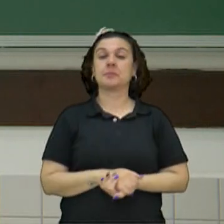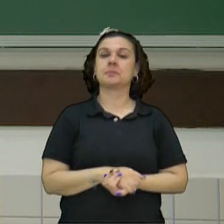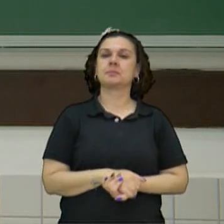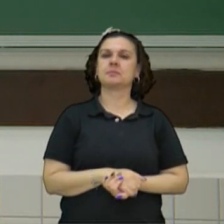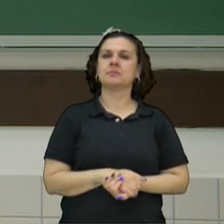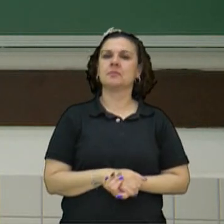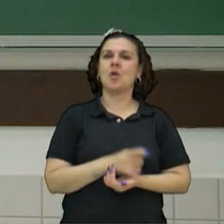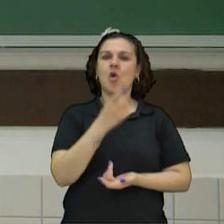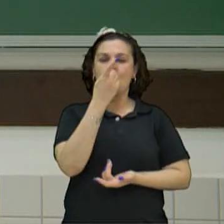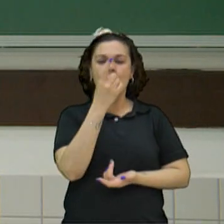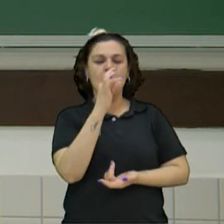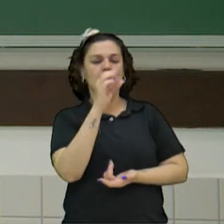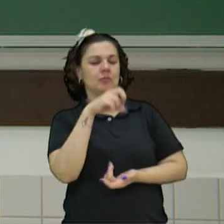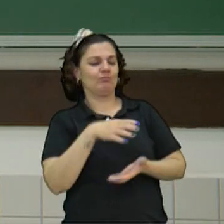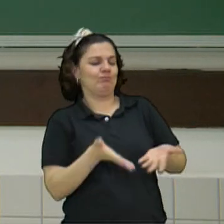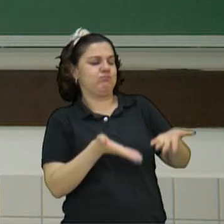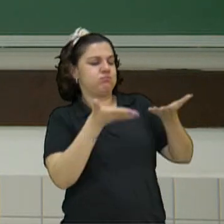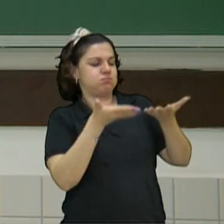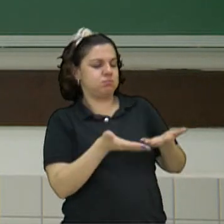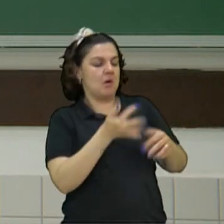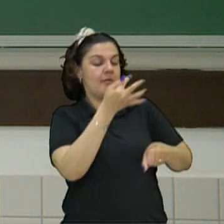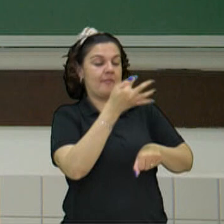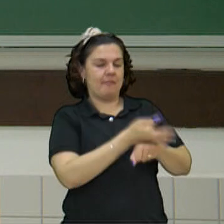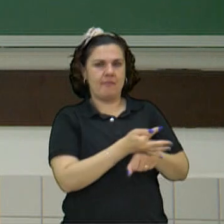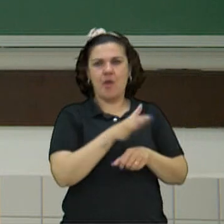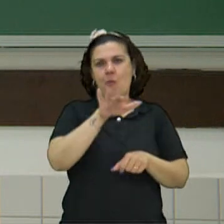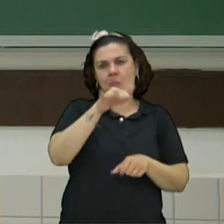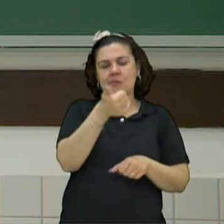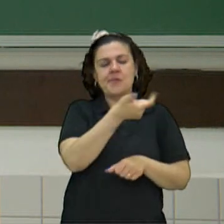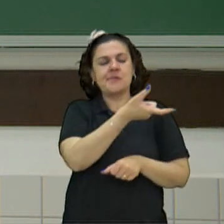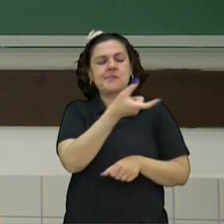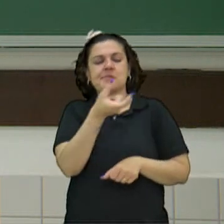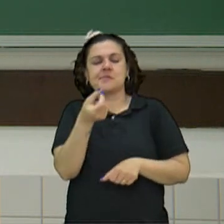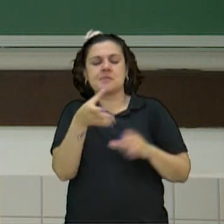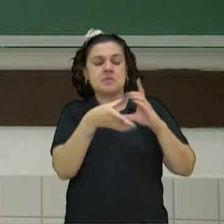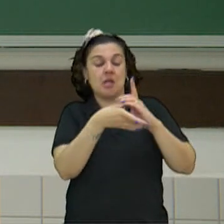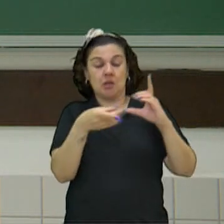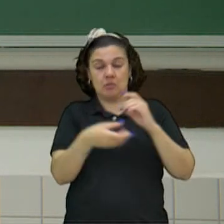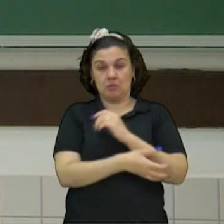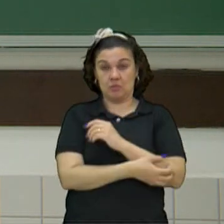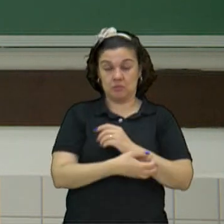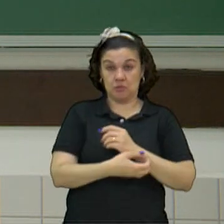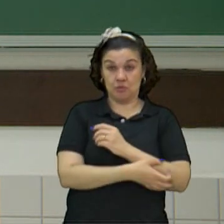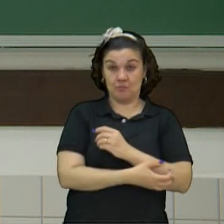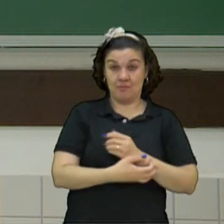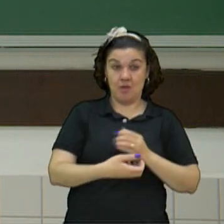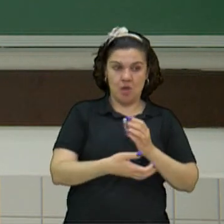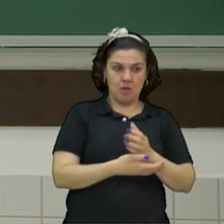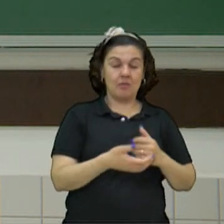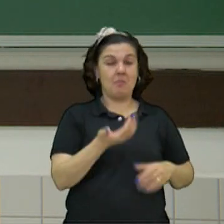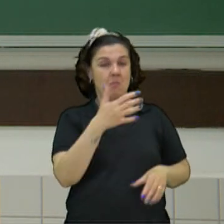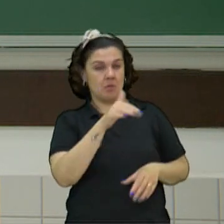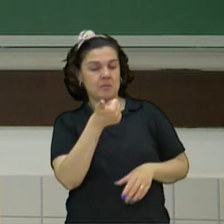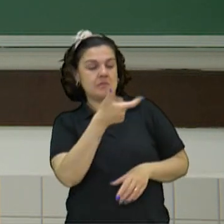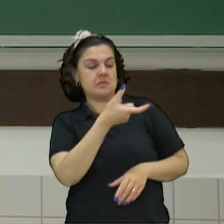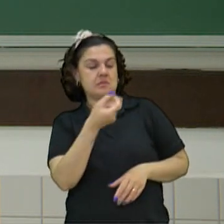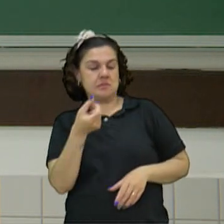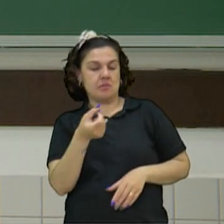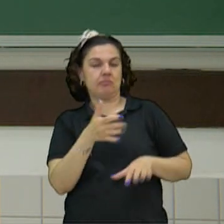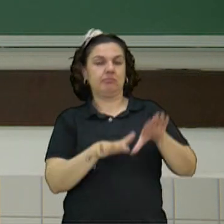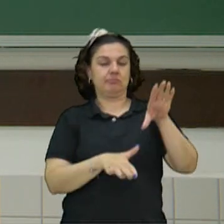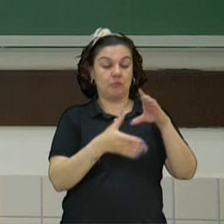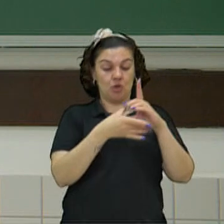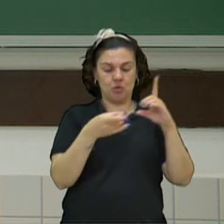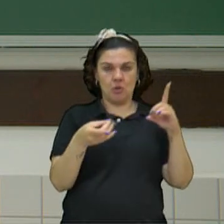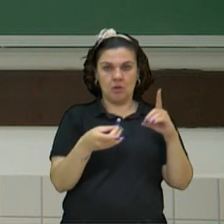uma tonelada de ferro não custa $100. Uma tonelada de ferro.